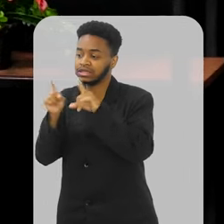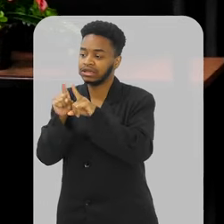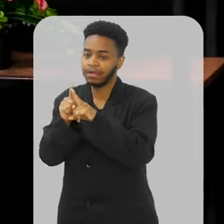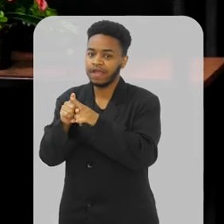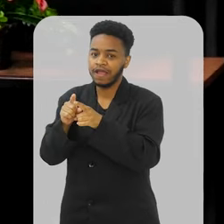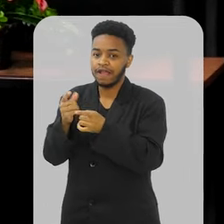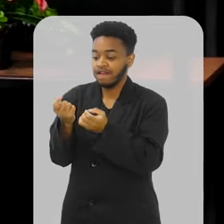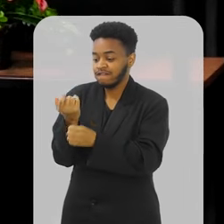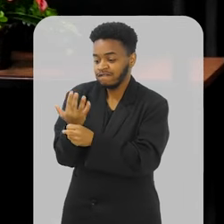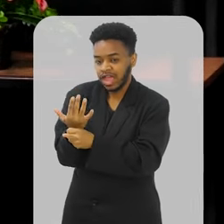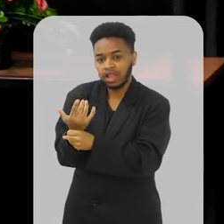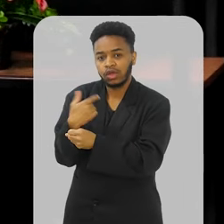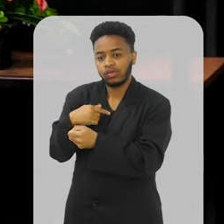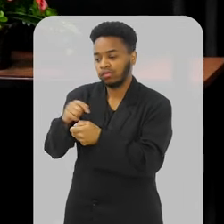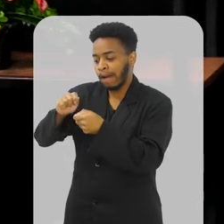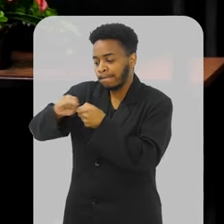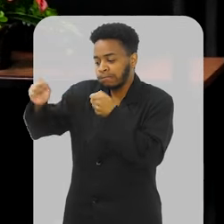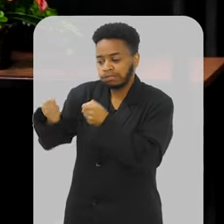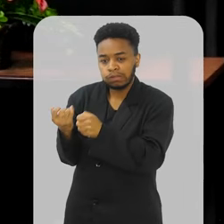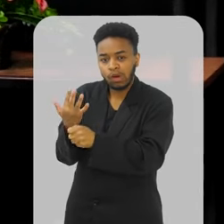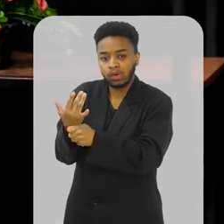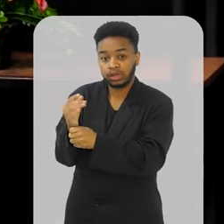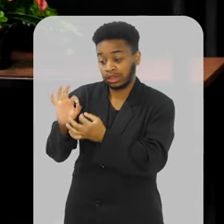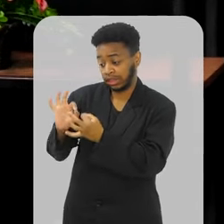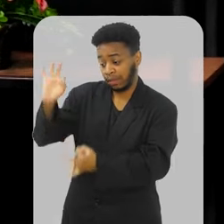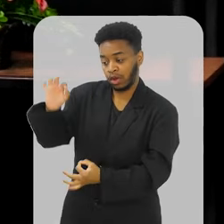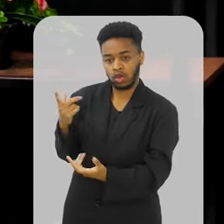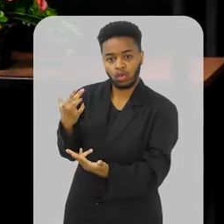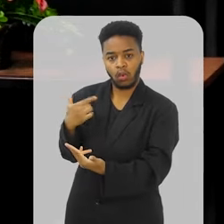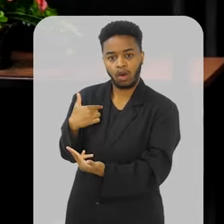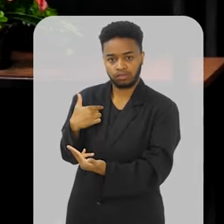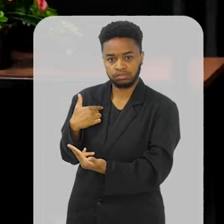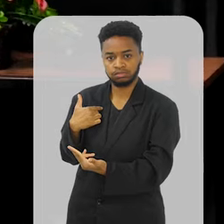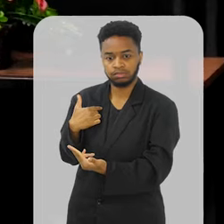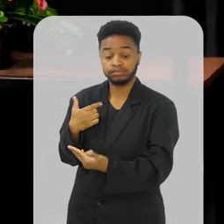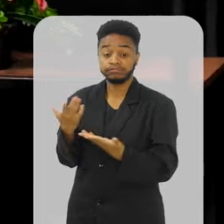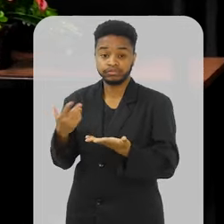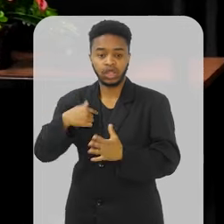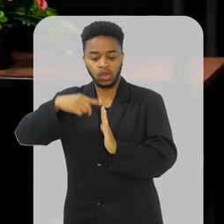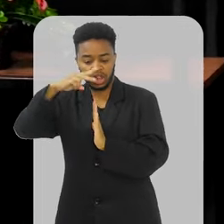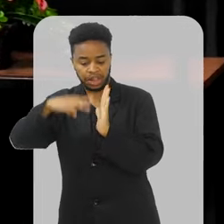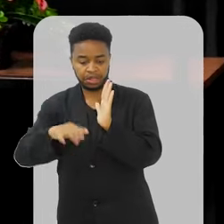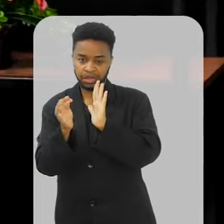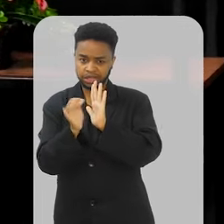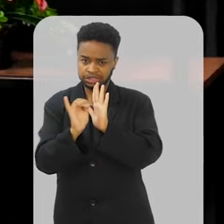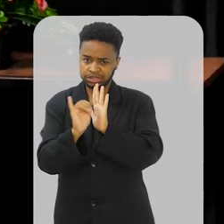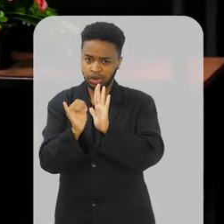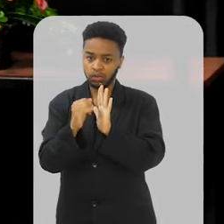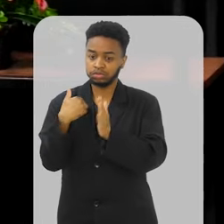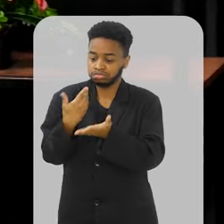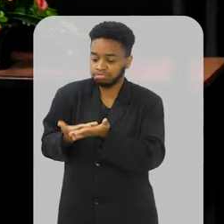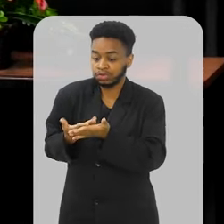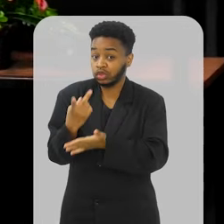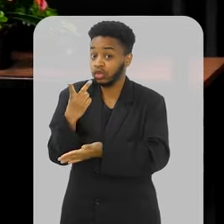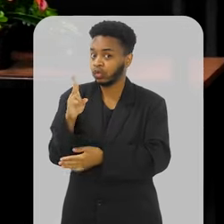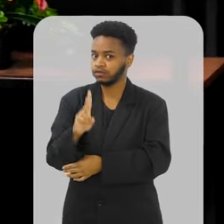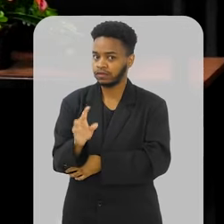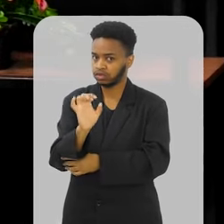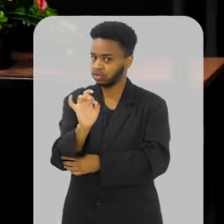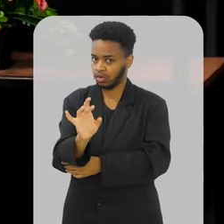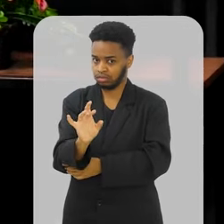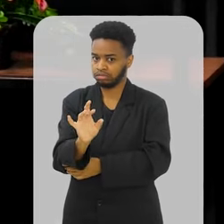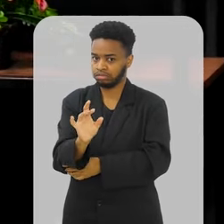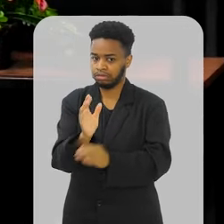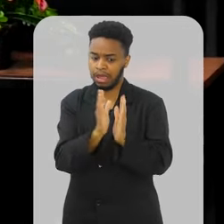e acendo uma vela do meu tamanho eu sei que peguei o edital estudei duas vezes